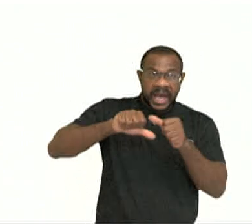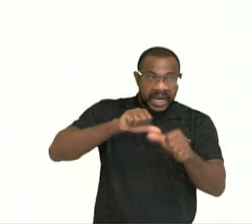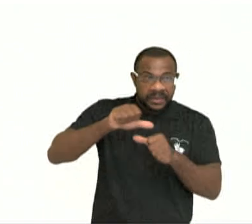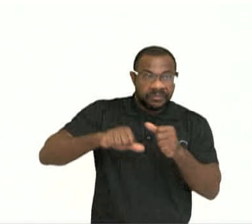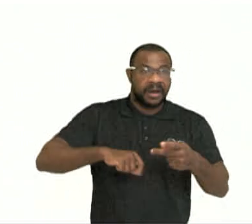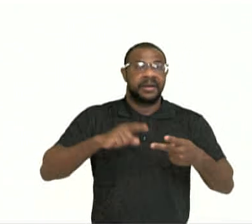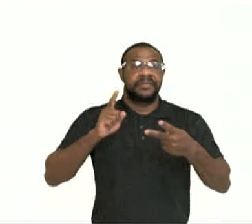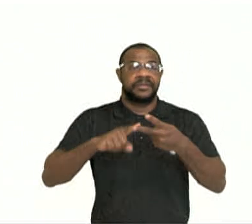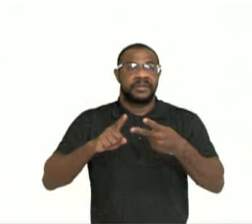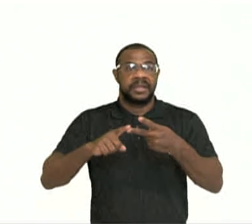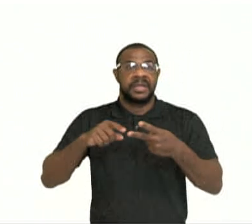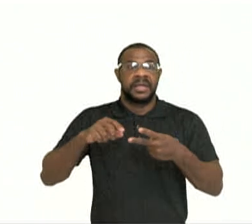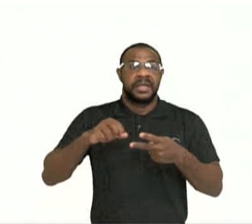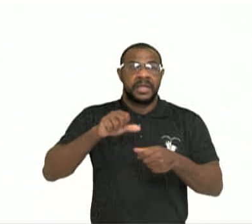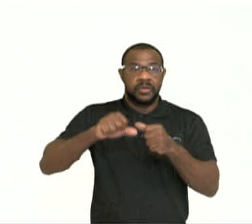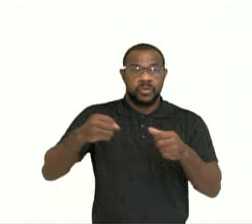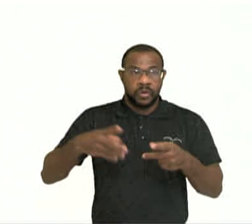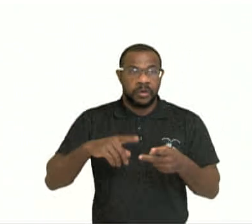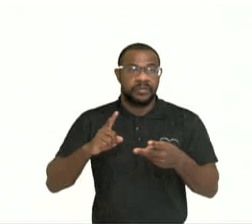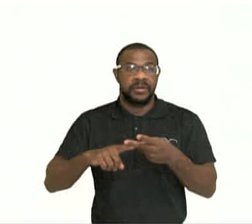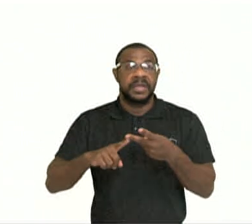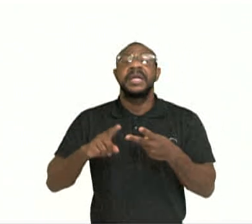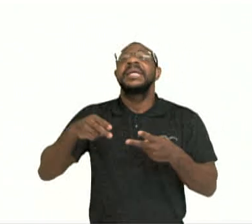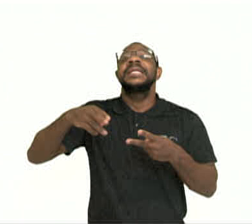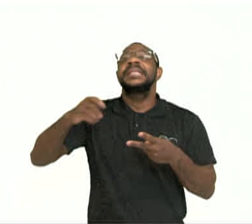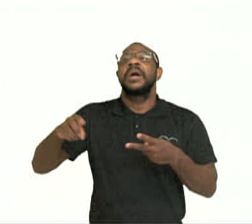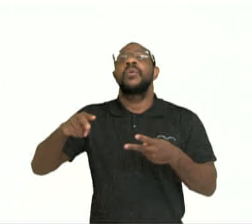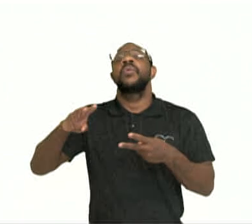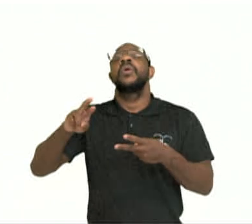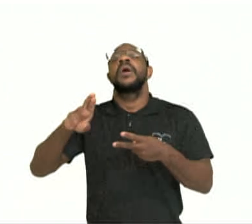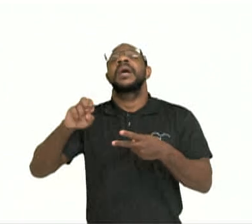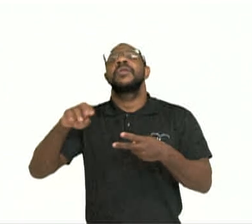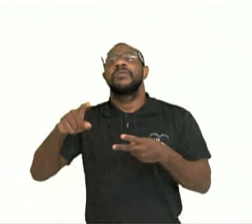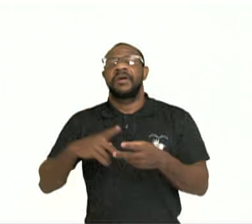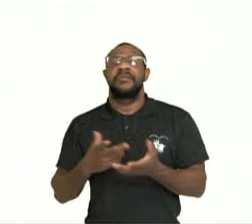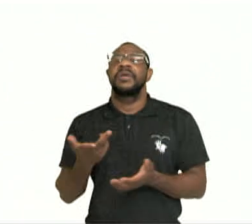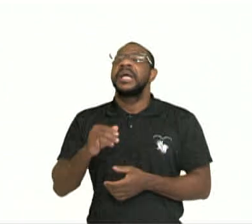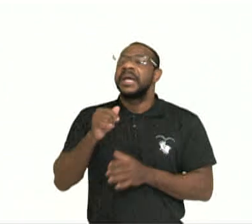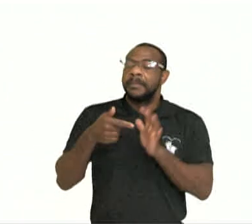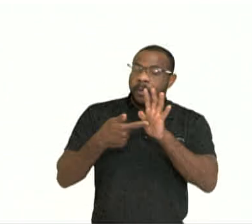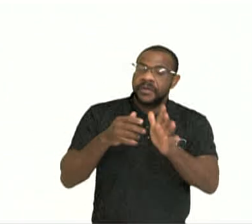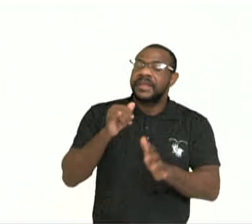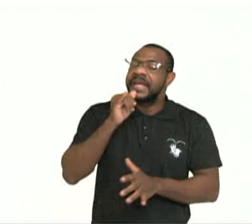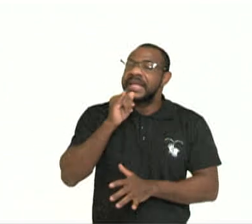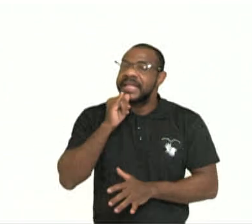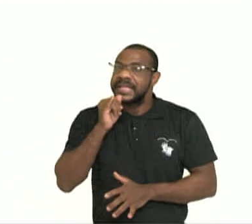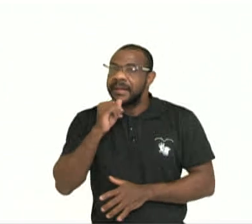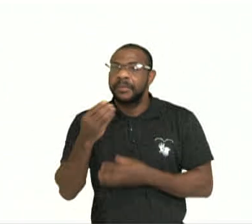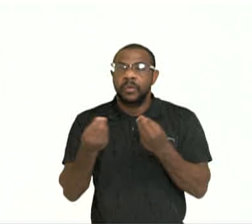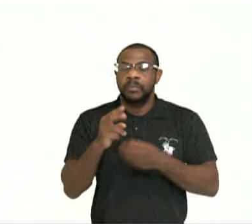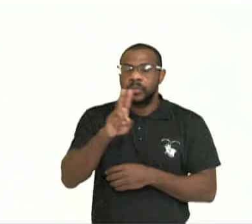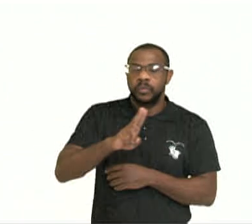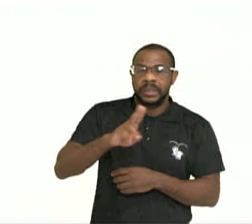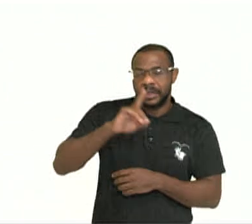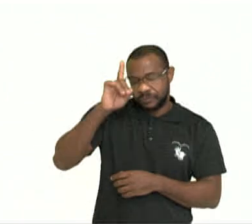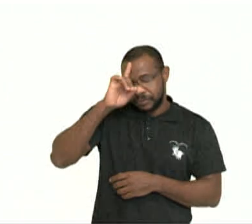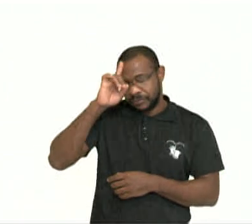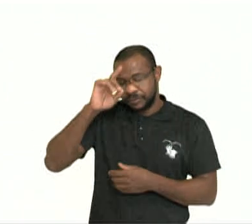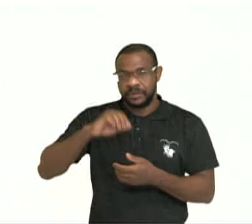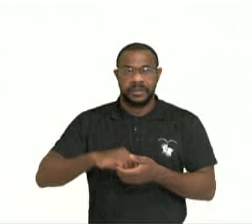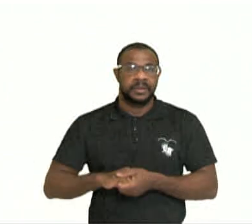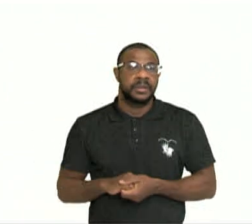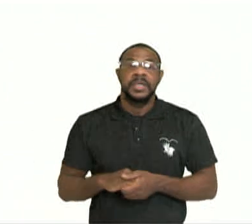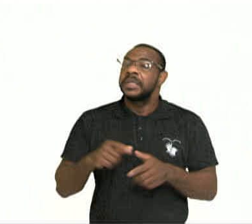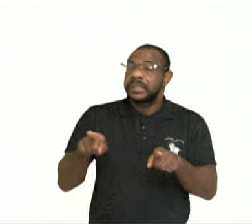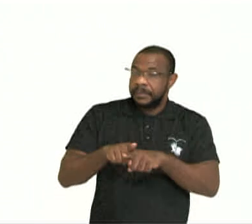não renováveis, citando exemplos de sua utilização no dia a dia, além de impactos ambientais. Então, quero que você